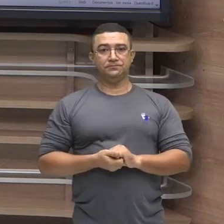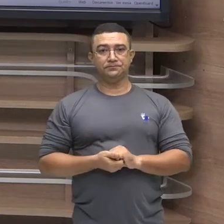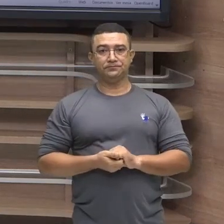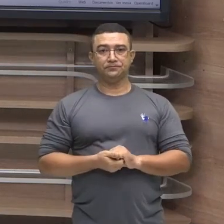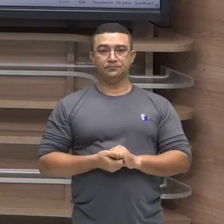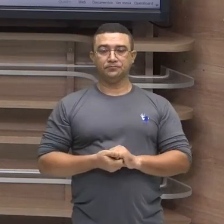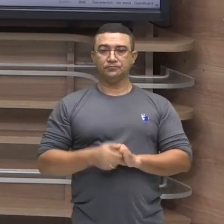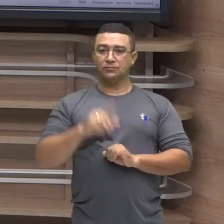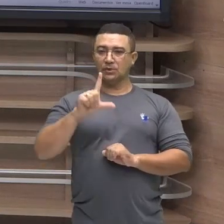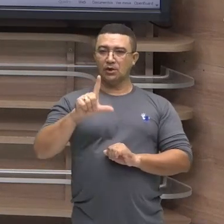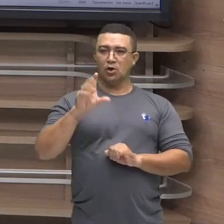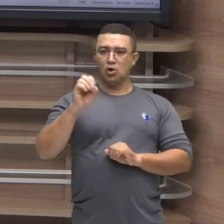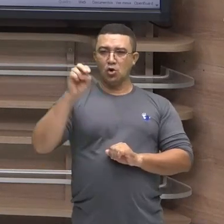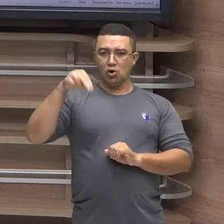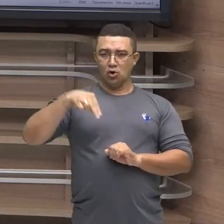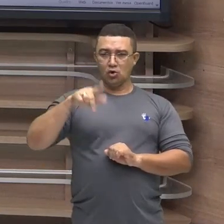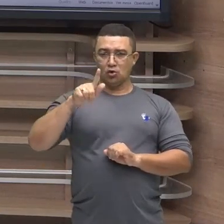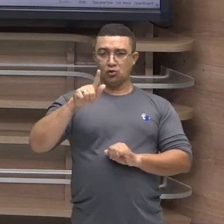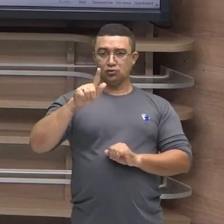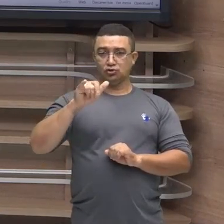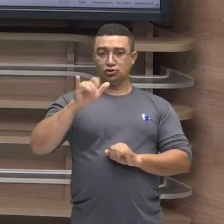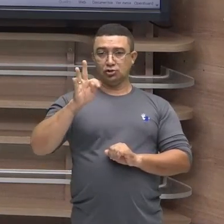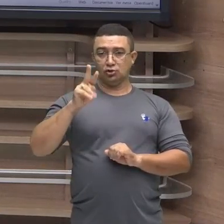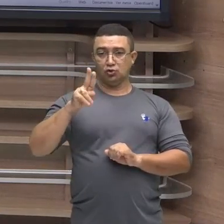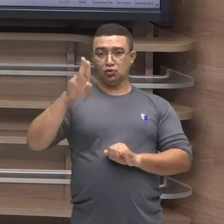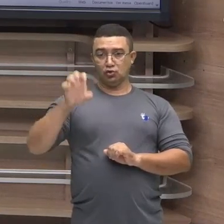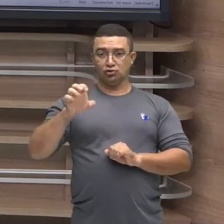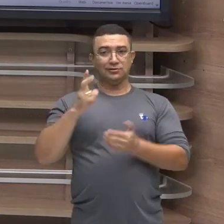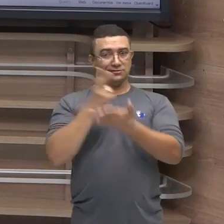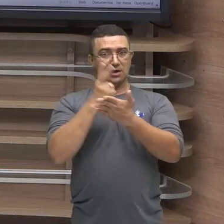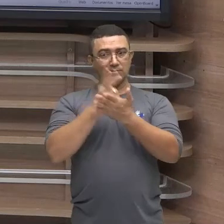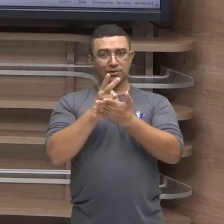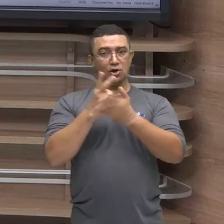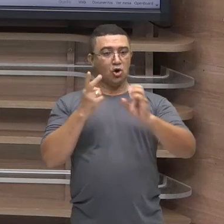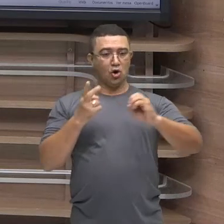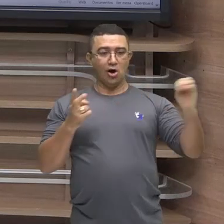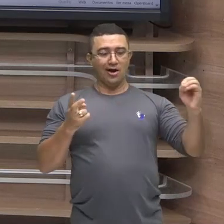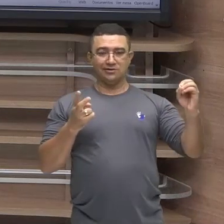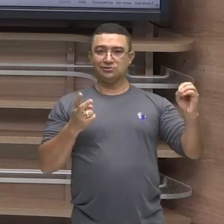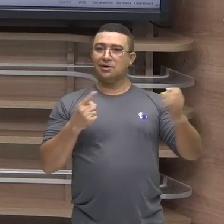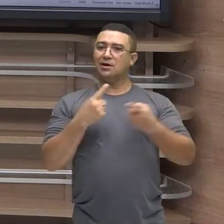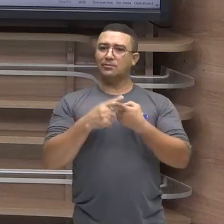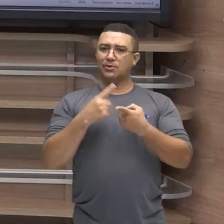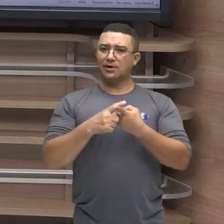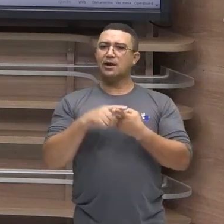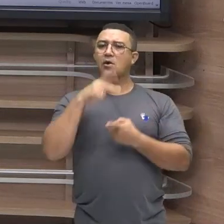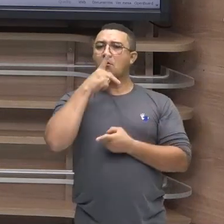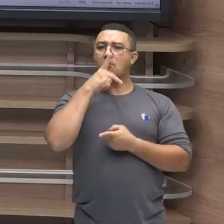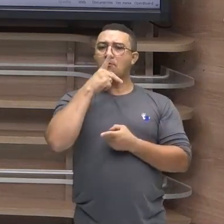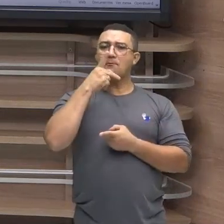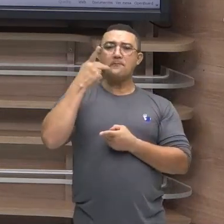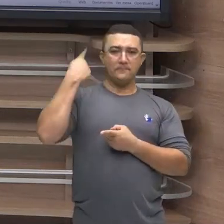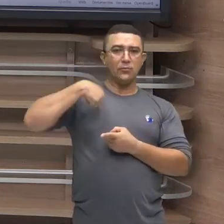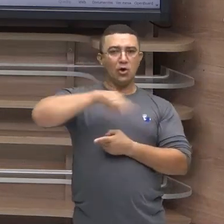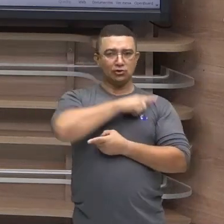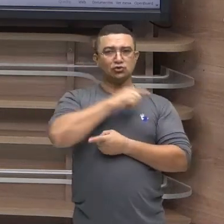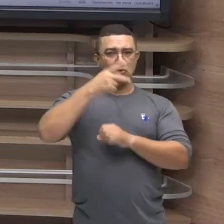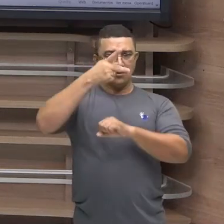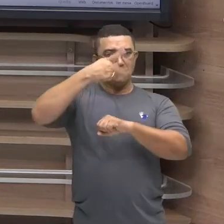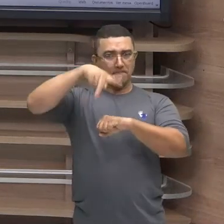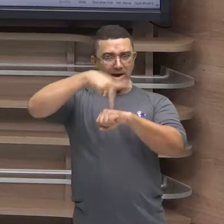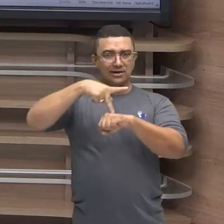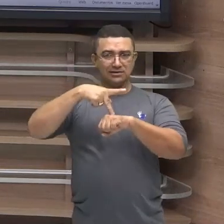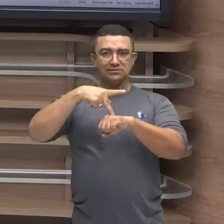ser sempre longitude oeste, tá bom? Por quê? O nosso país ele está inserido ali apenas